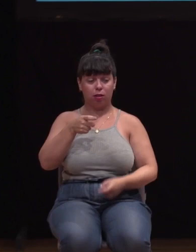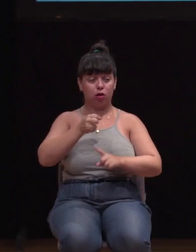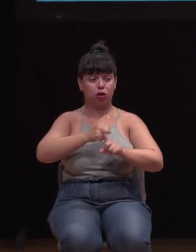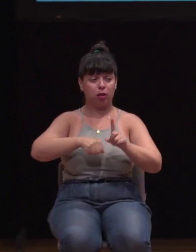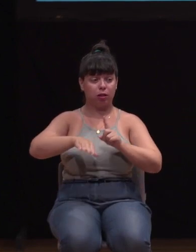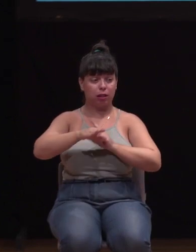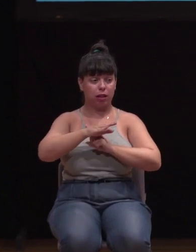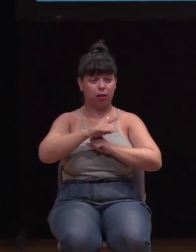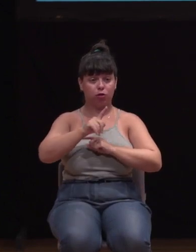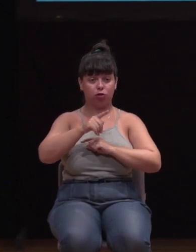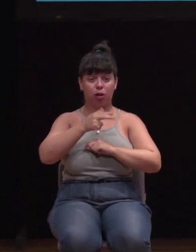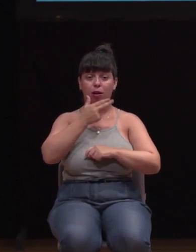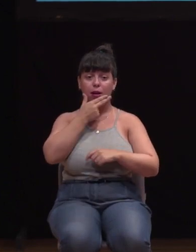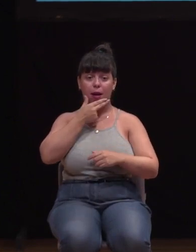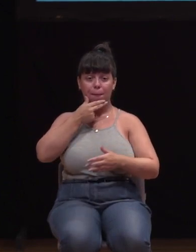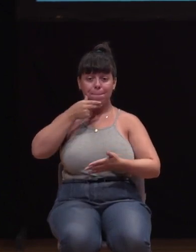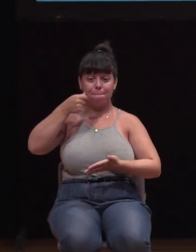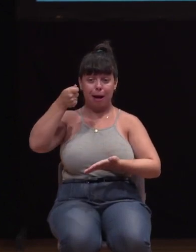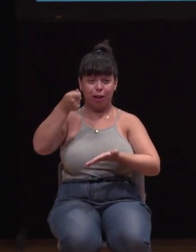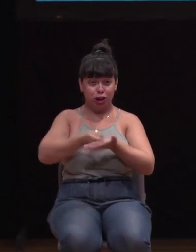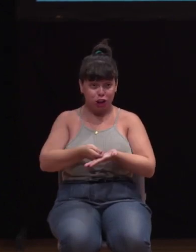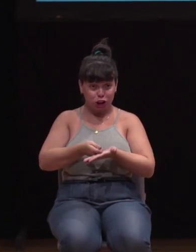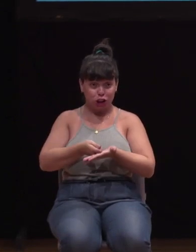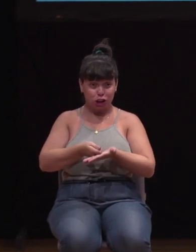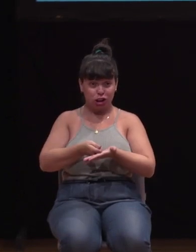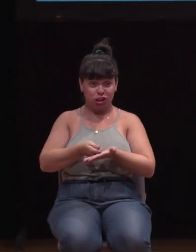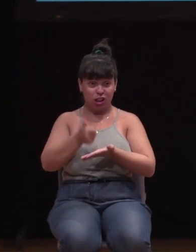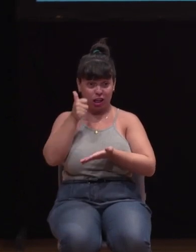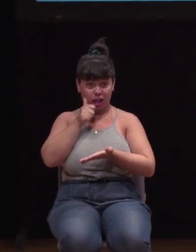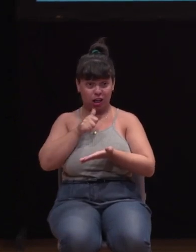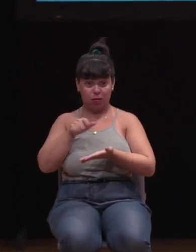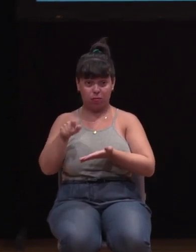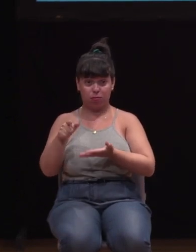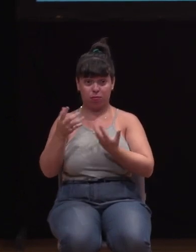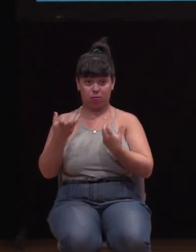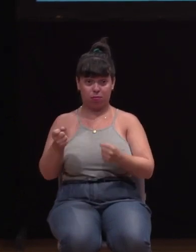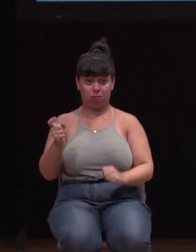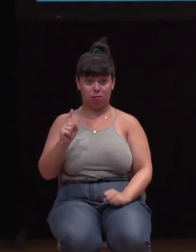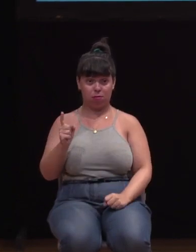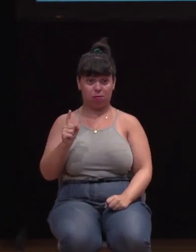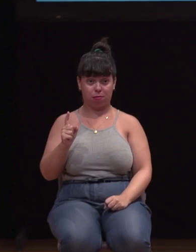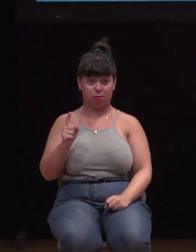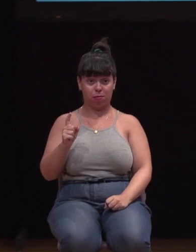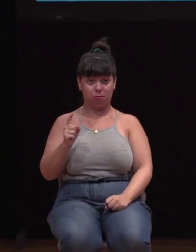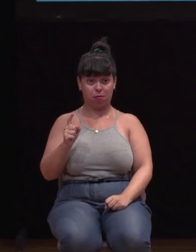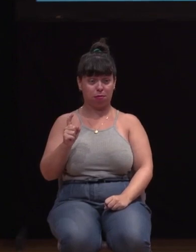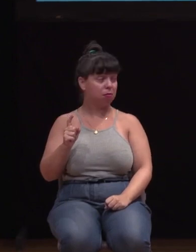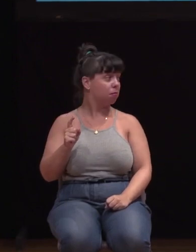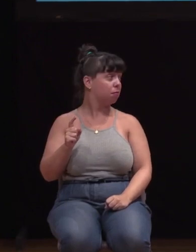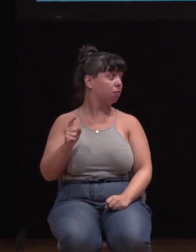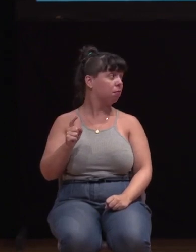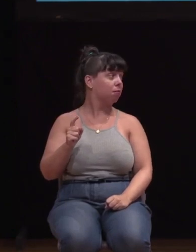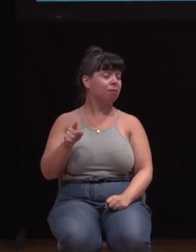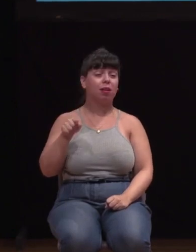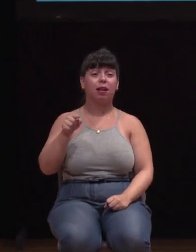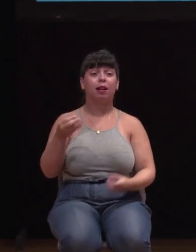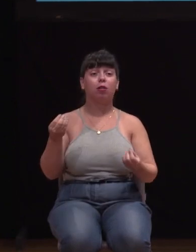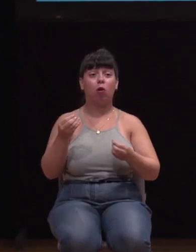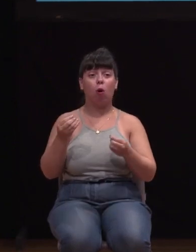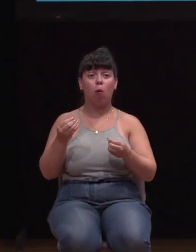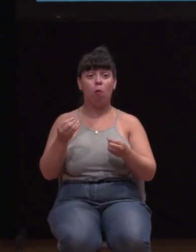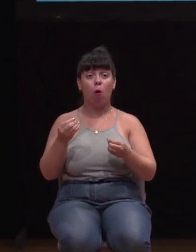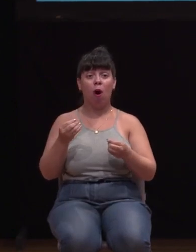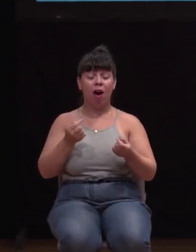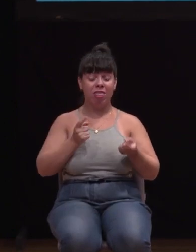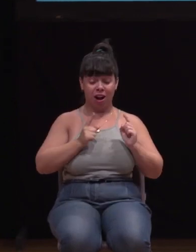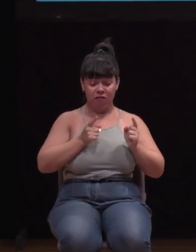machista que não aceita essa mulher? Né? É lógico que é. E como é que é isso na luta das